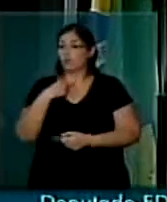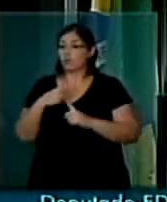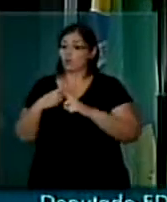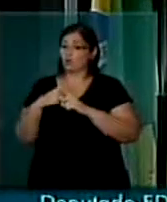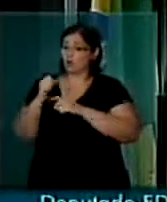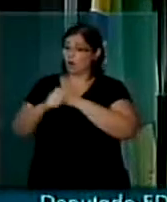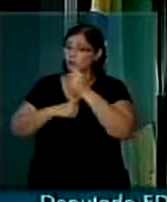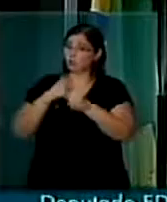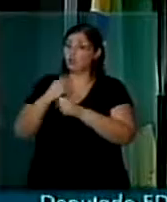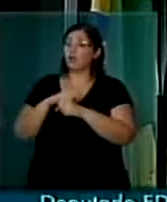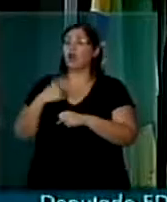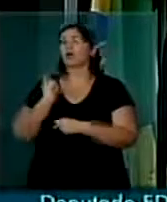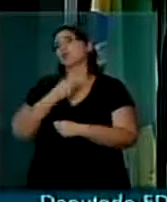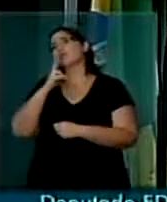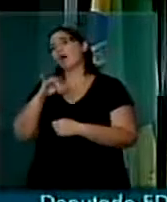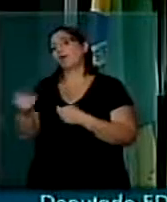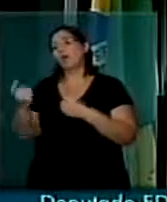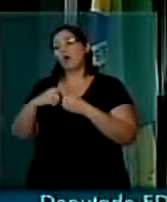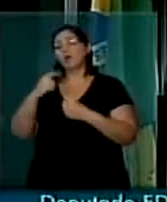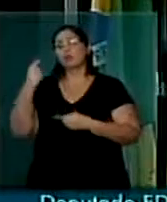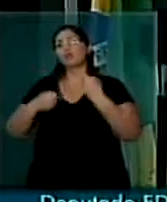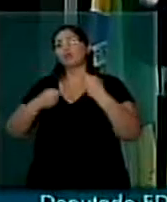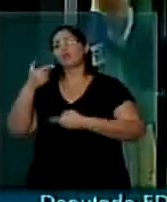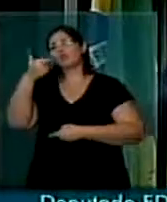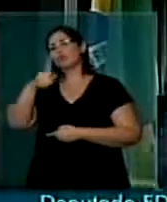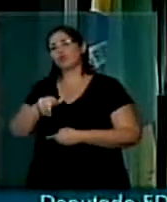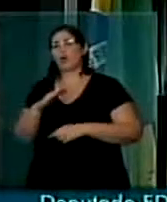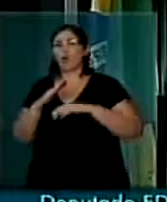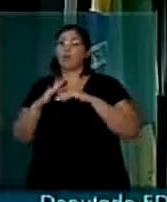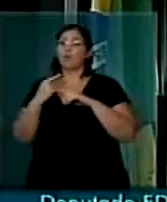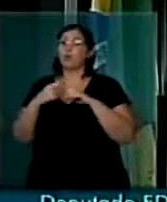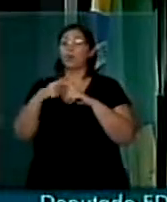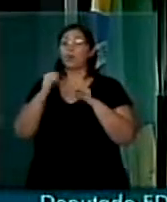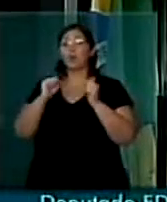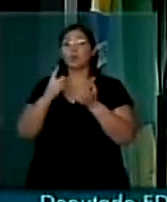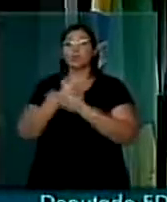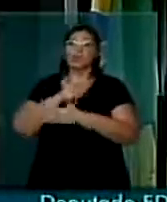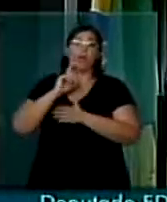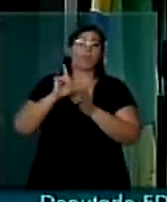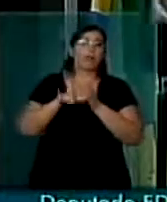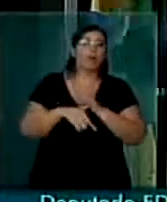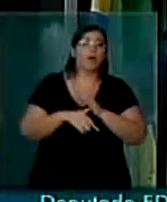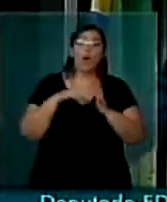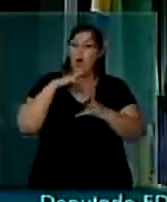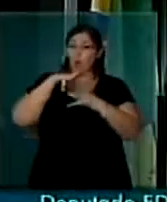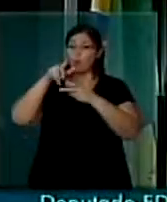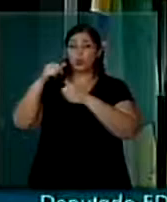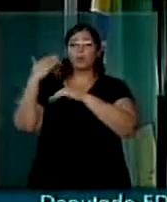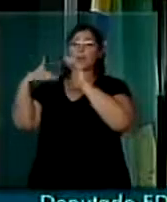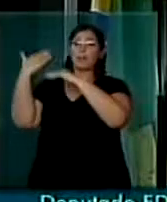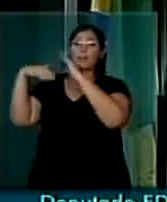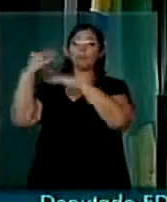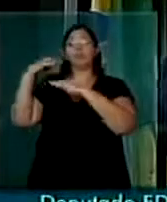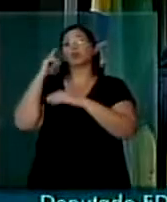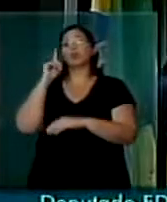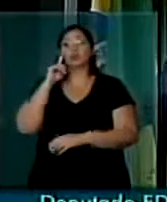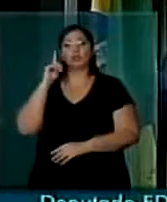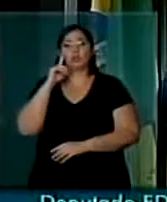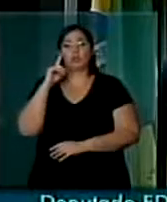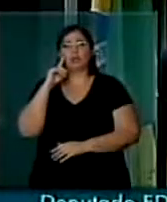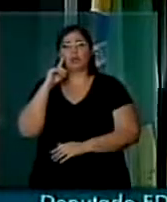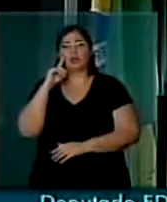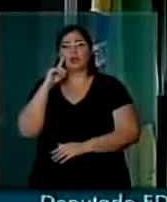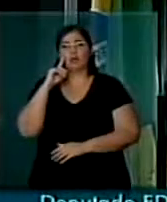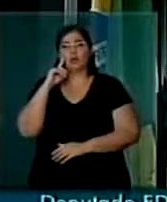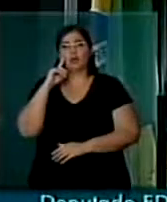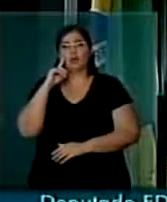teremos que retomar essa discussão sob pena de ficarmos para trás. O mundo evolui diariamente, para não dizermos de